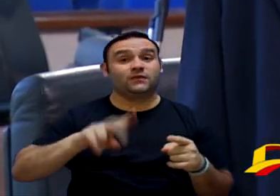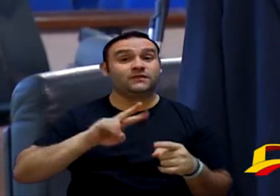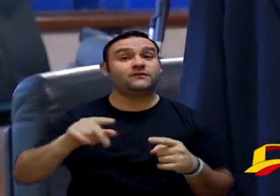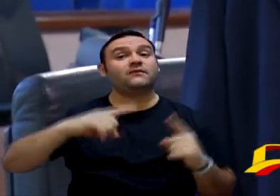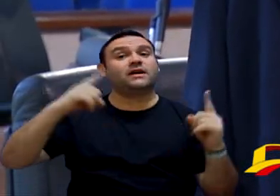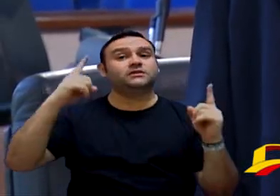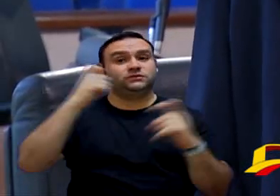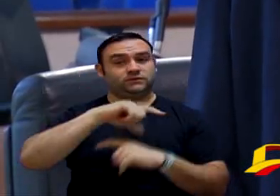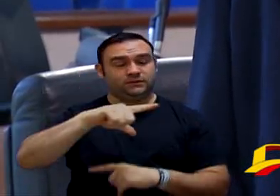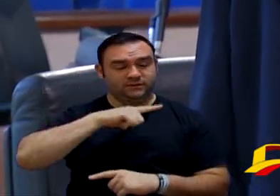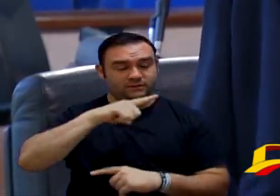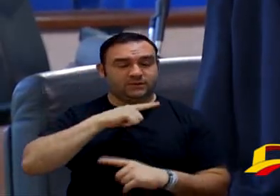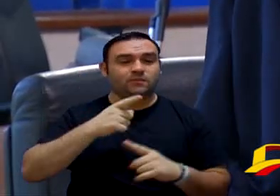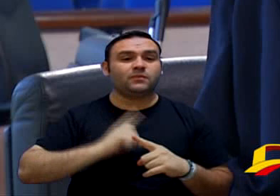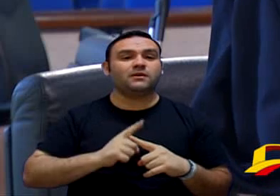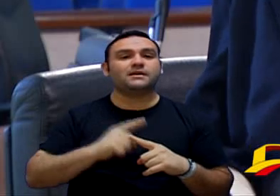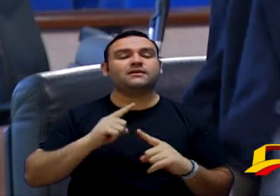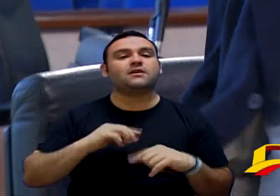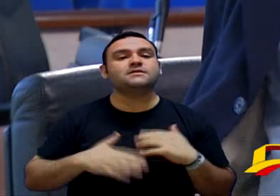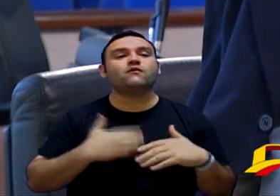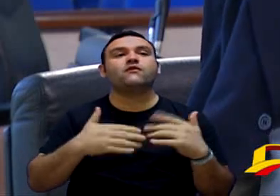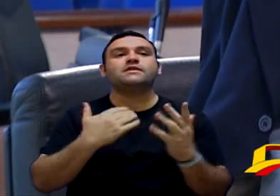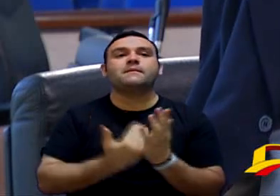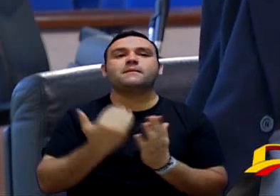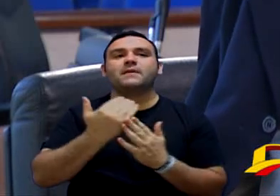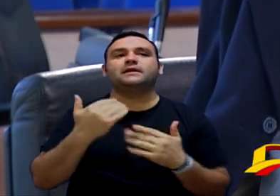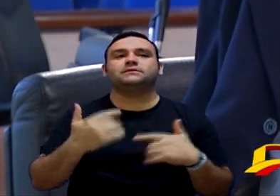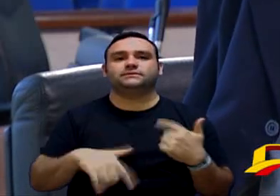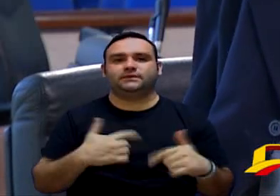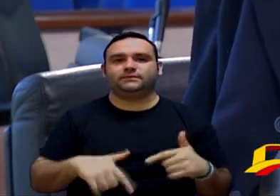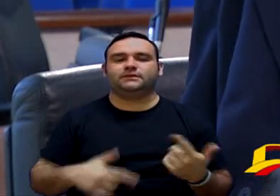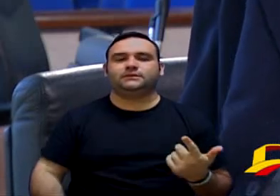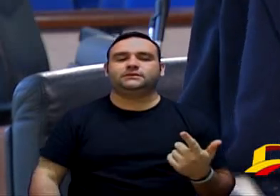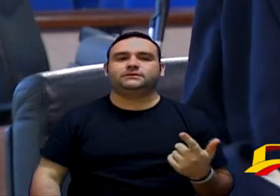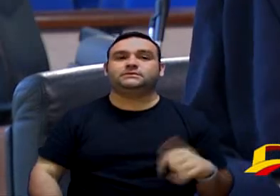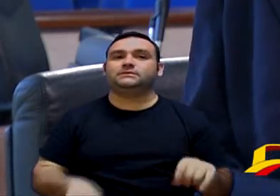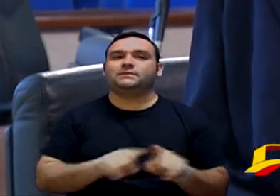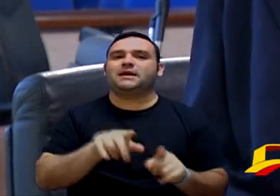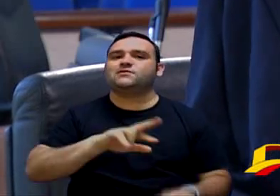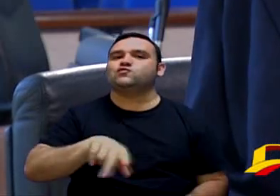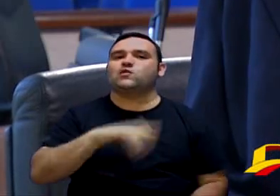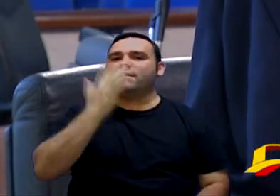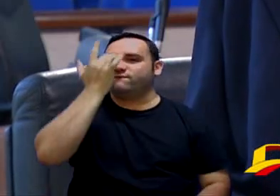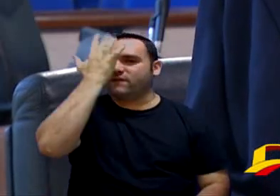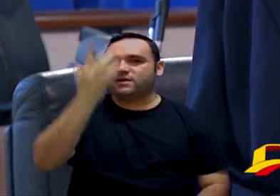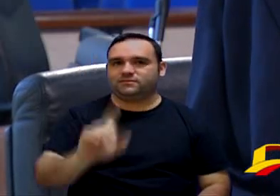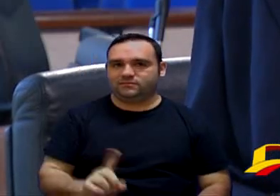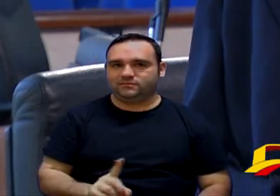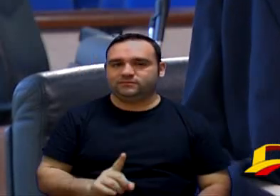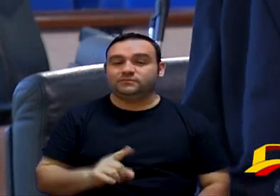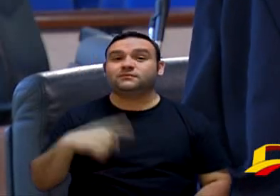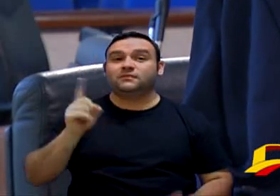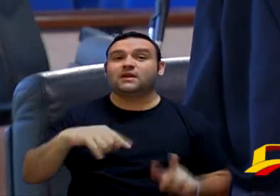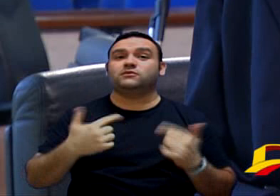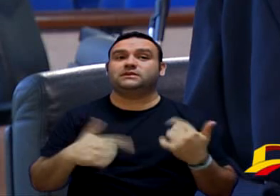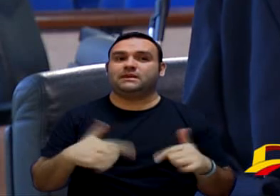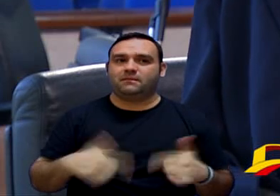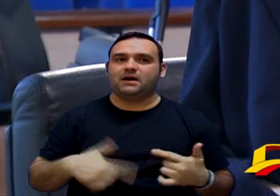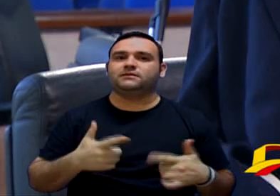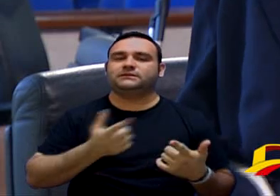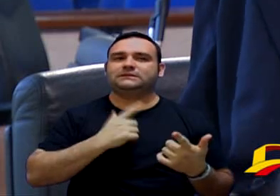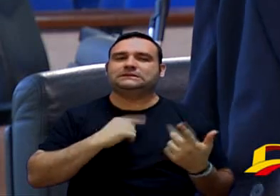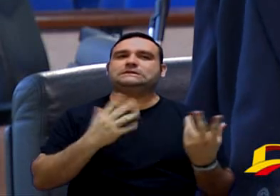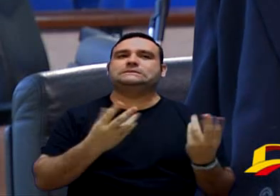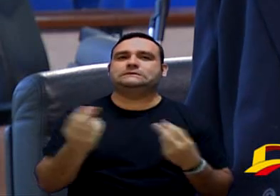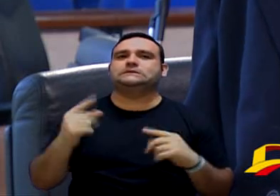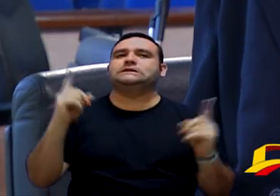ter dificuldade para desenvolver ainda mais esse trabalho é um trabalho fácil sim é um trabalho que tem